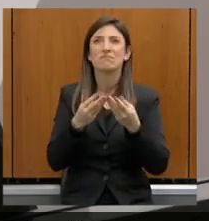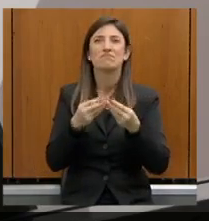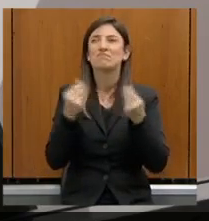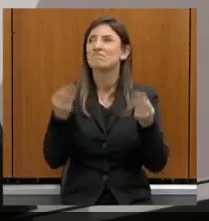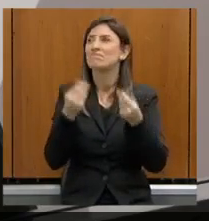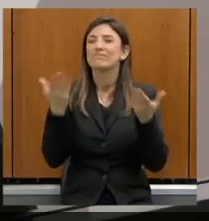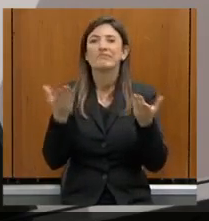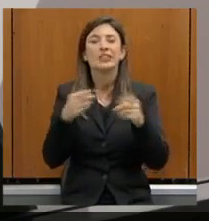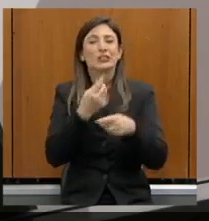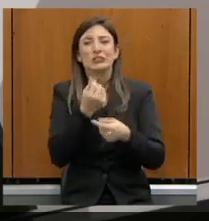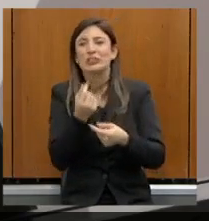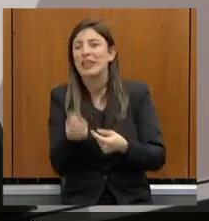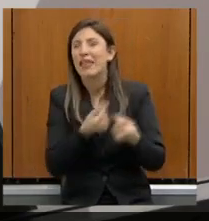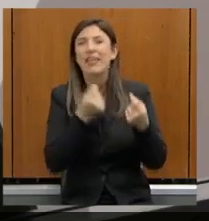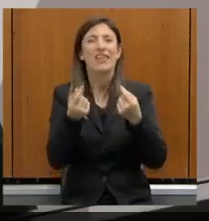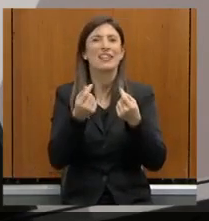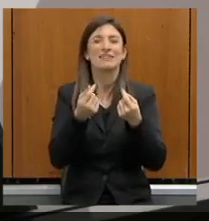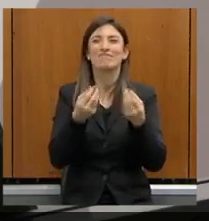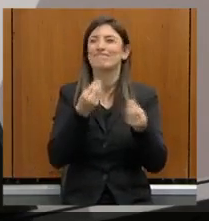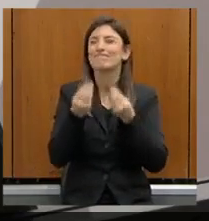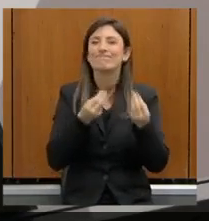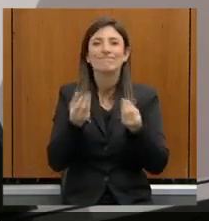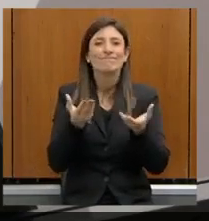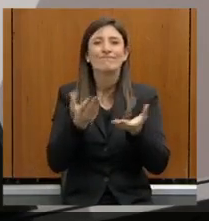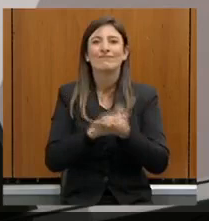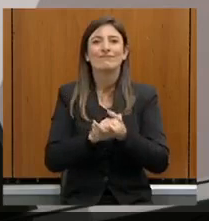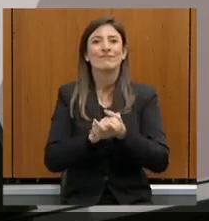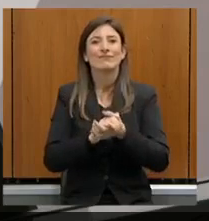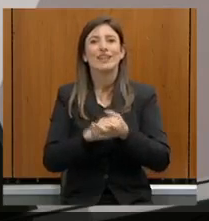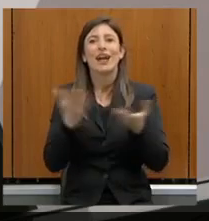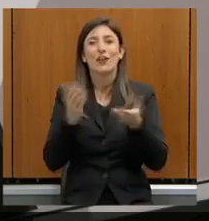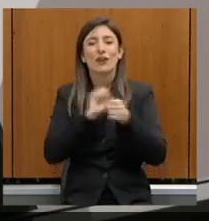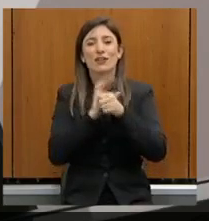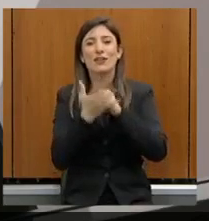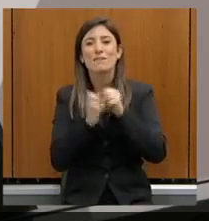pandemia deu o último, colocou a última moeda